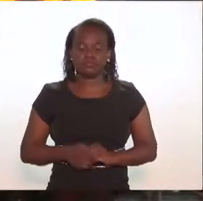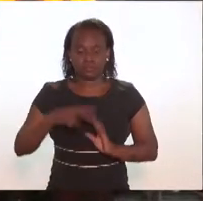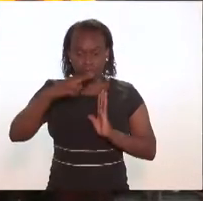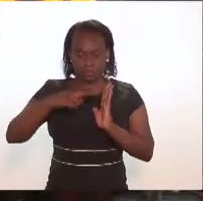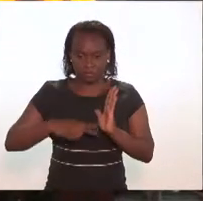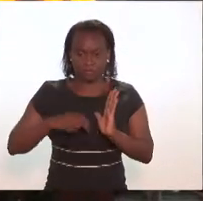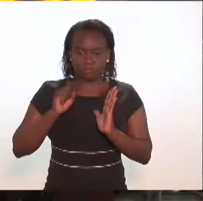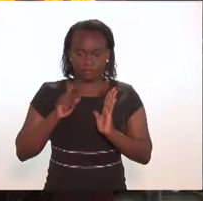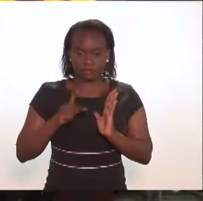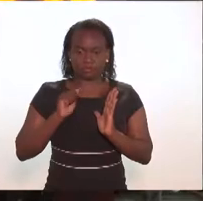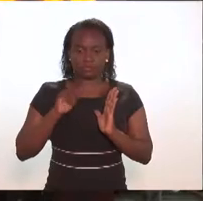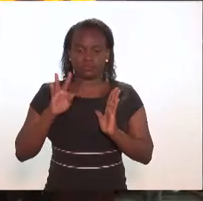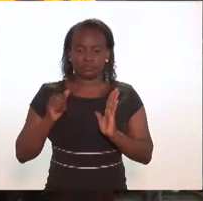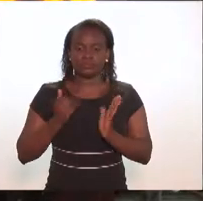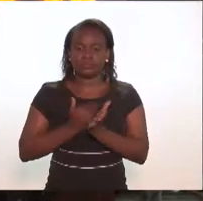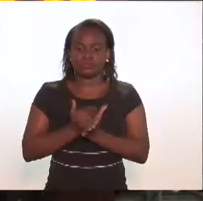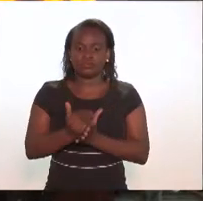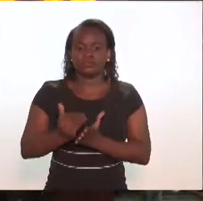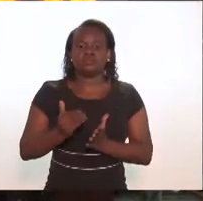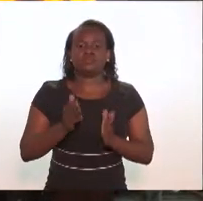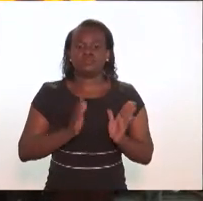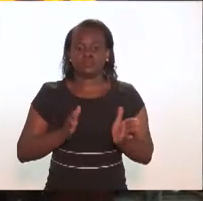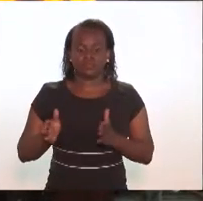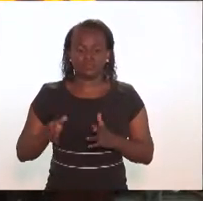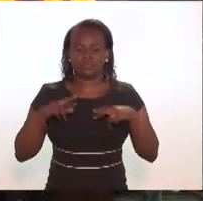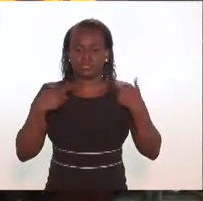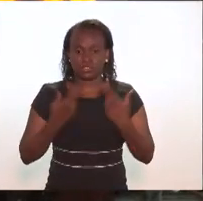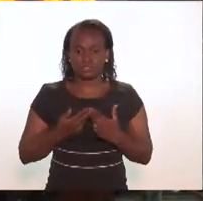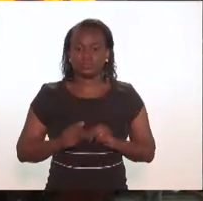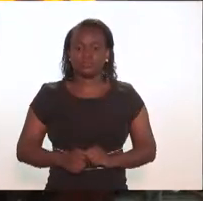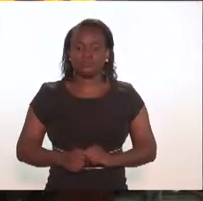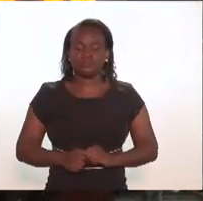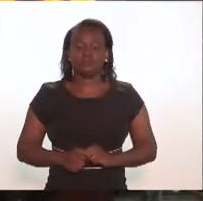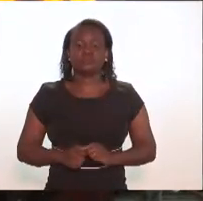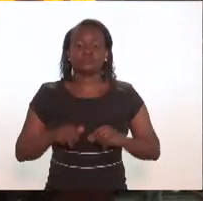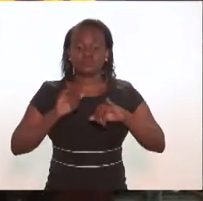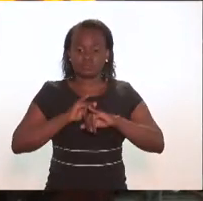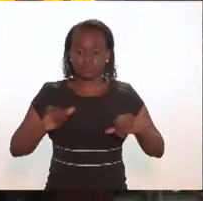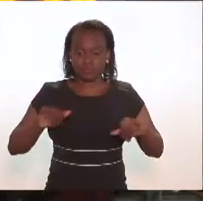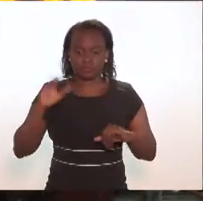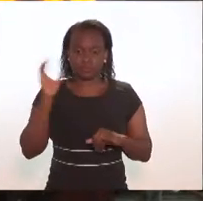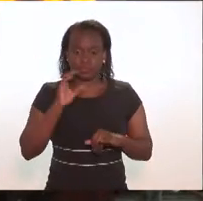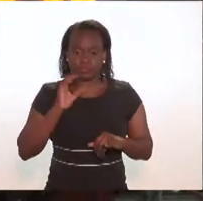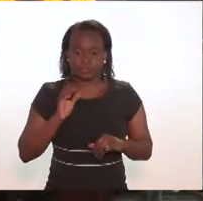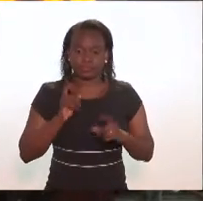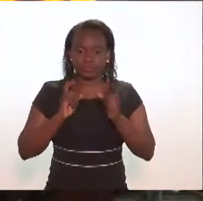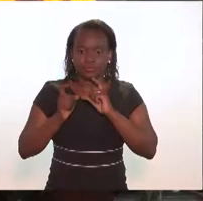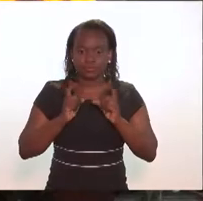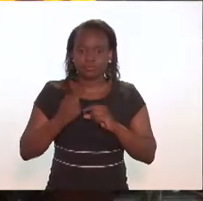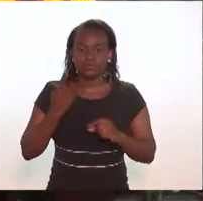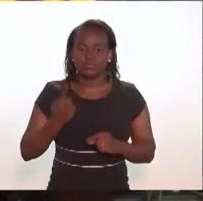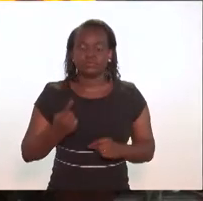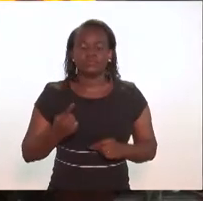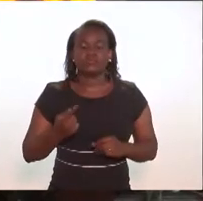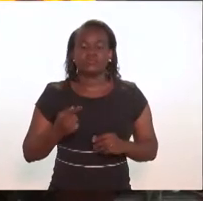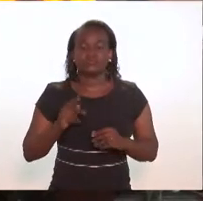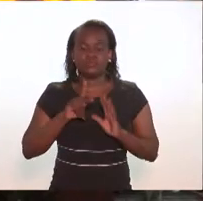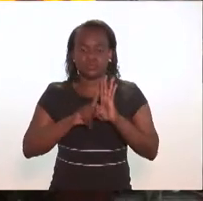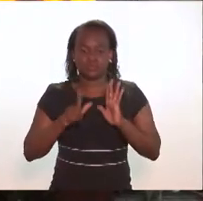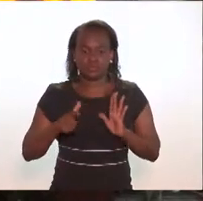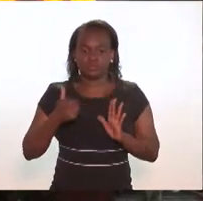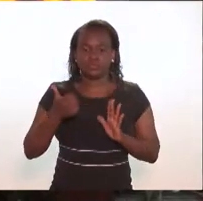Lida e aprovada a ata, passa-se a ordem da 4ª sessão extraordinária. Anuncio, em regime de urgência, em discussão única, projeto de